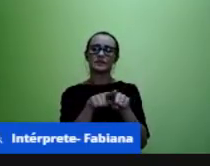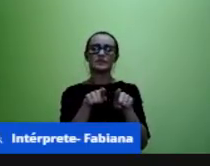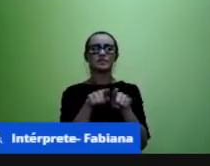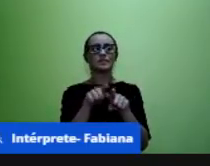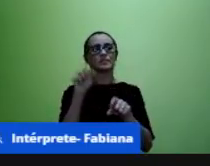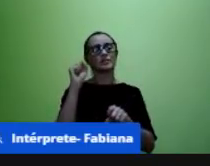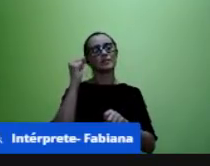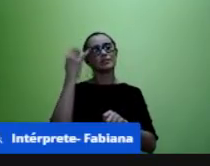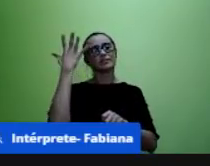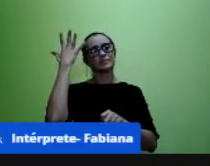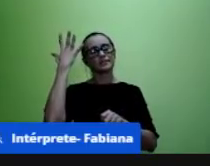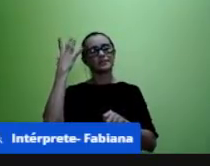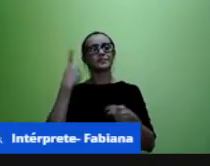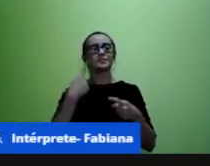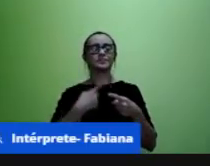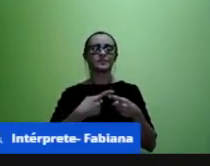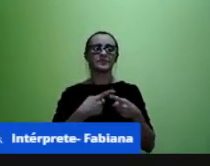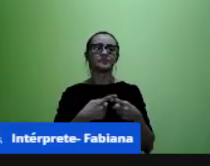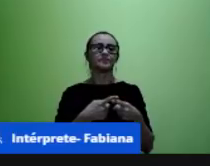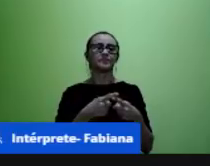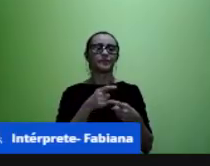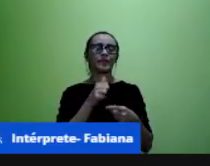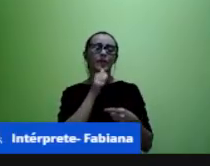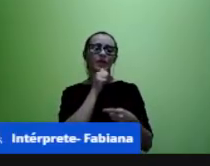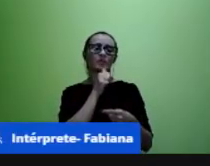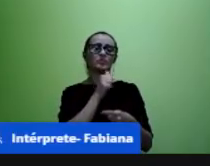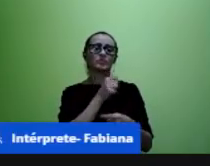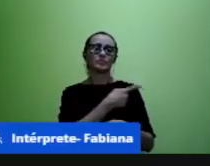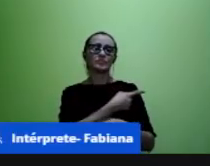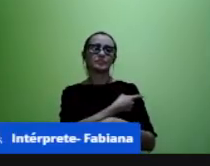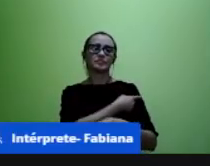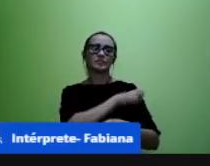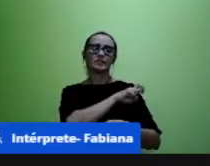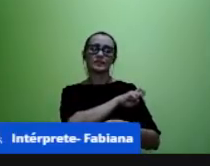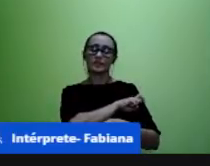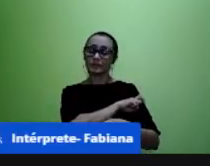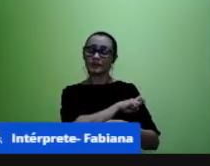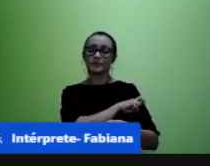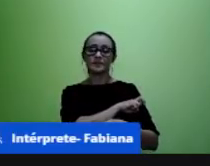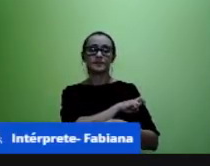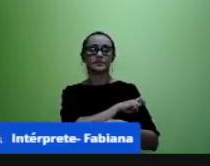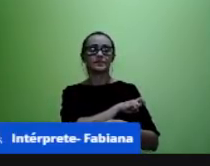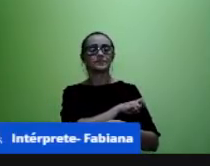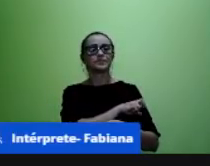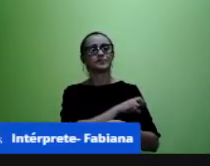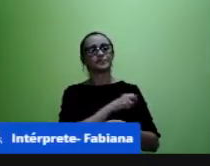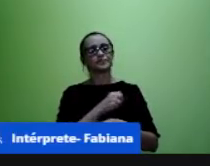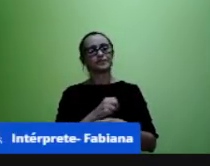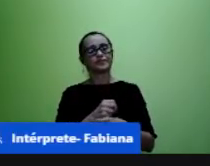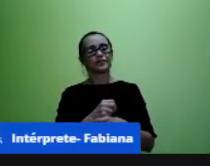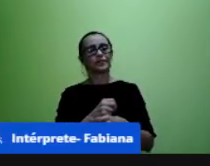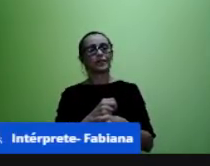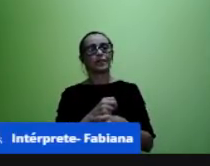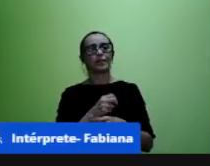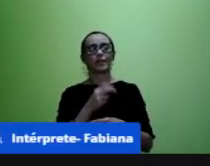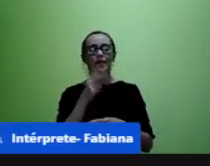quê? Porque, por exemplo, na avaliação do primeiro ao quinto, eu preciso observar, né?